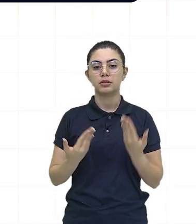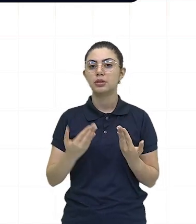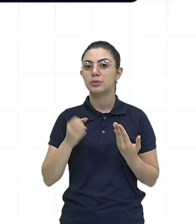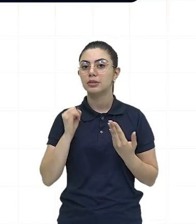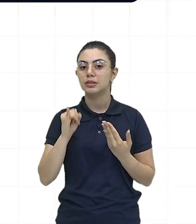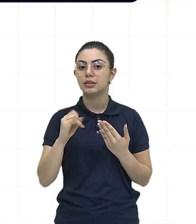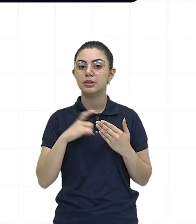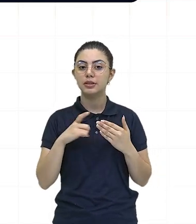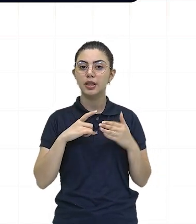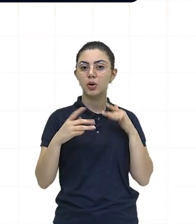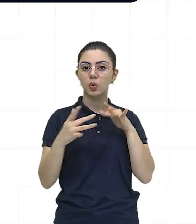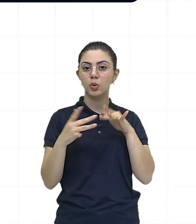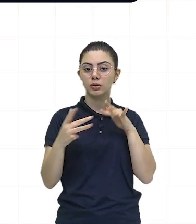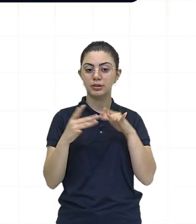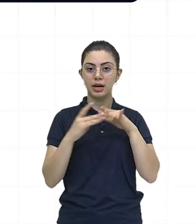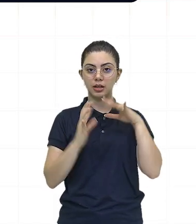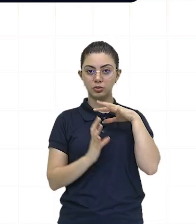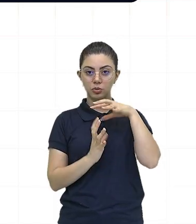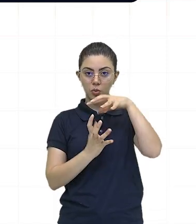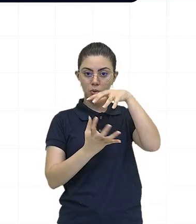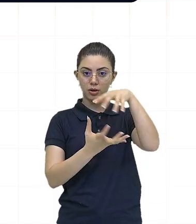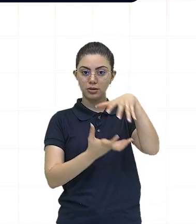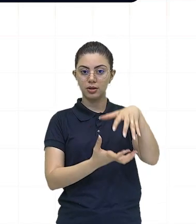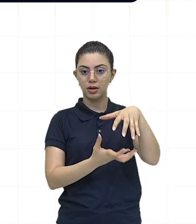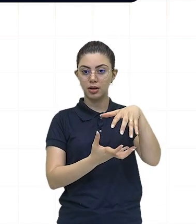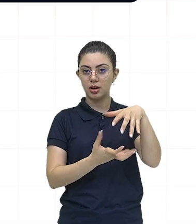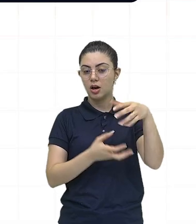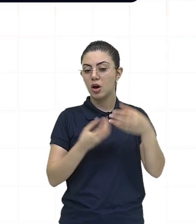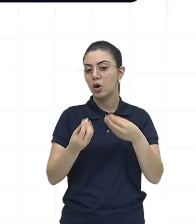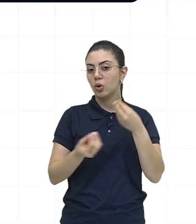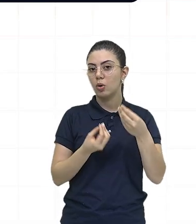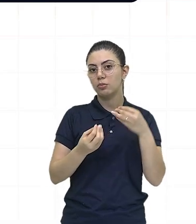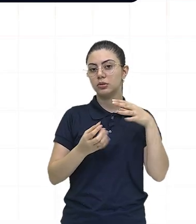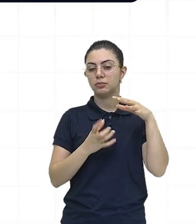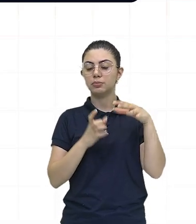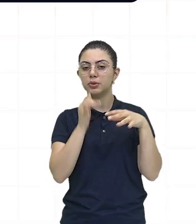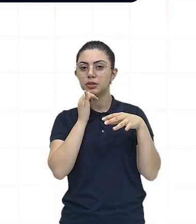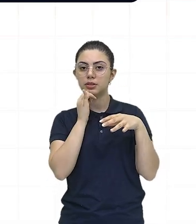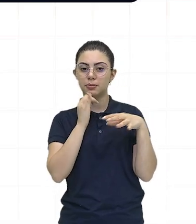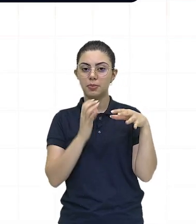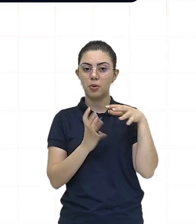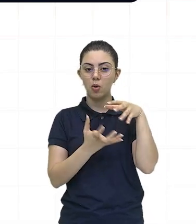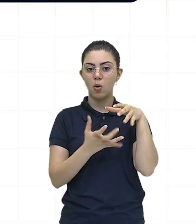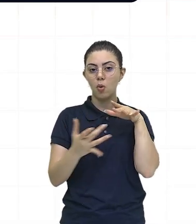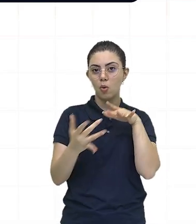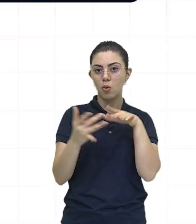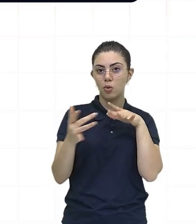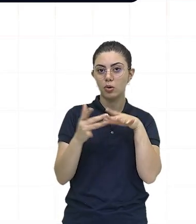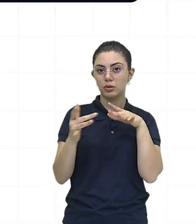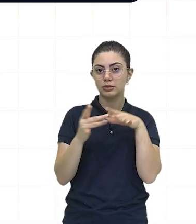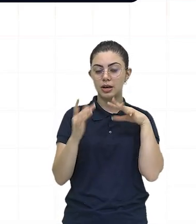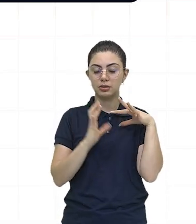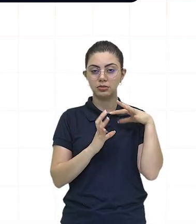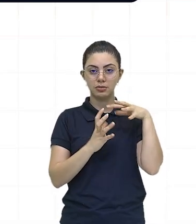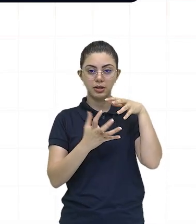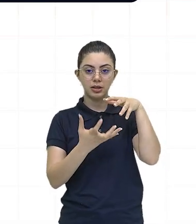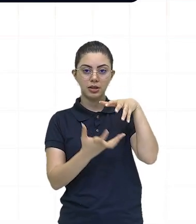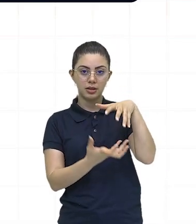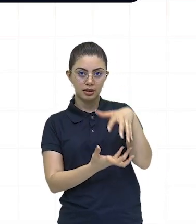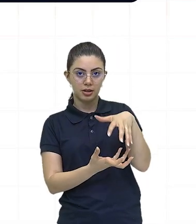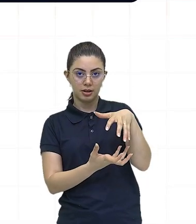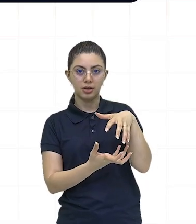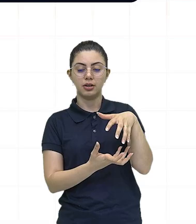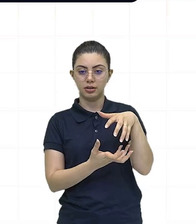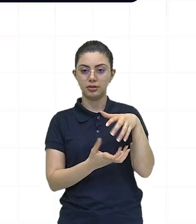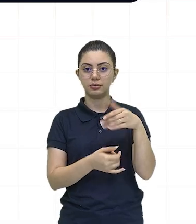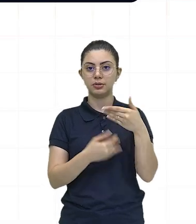em contato com a atmosfera da Terra, ele fica ali viajando no espaço. Quando ele entra em contato com a atmosfera da Terra, a partir